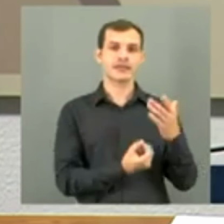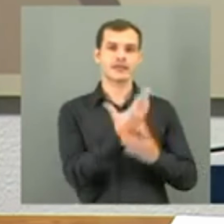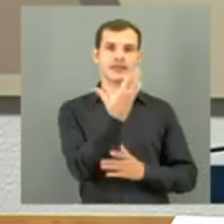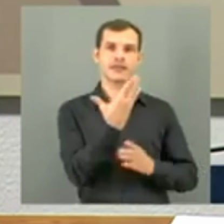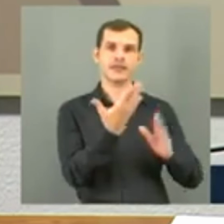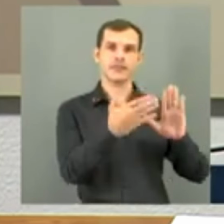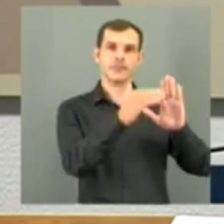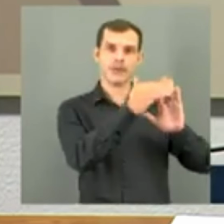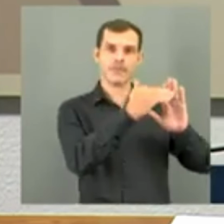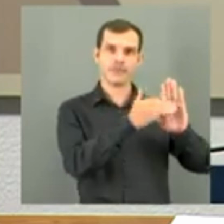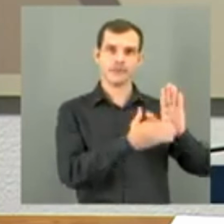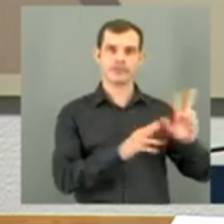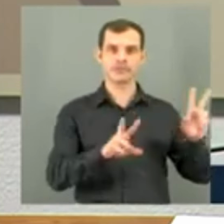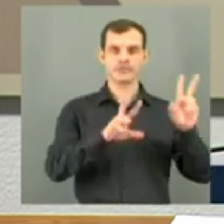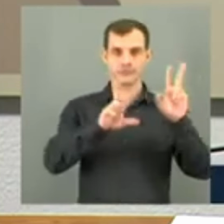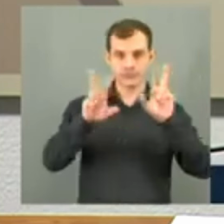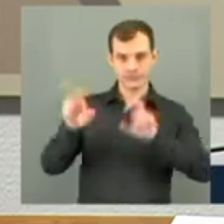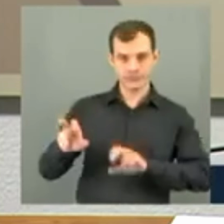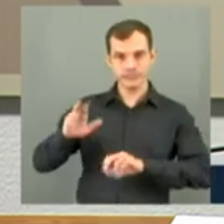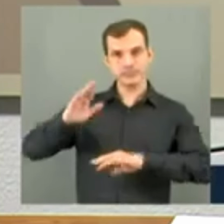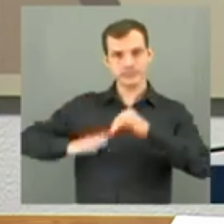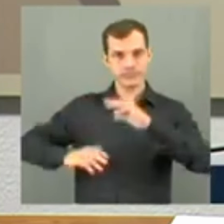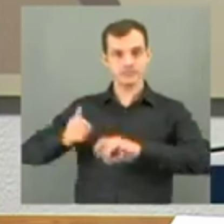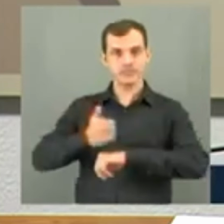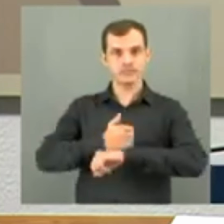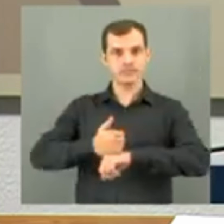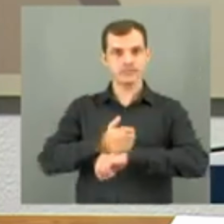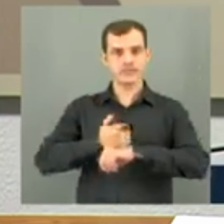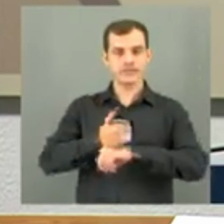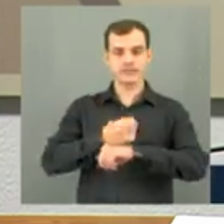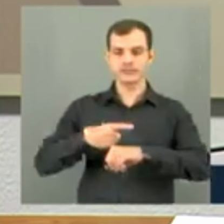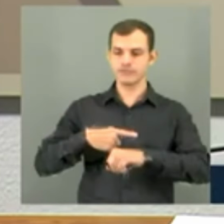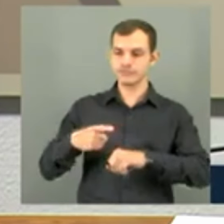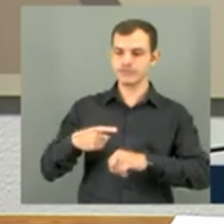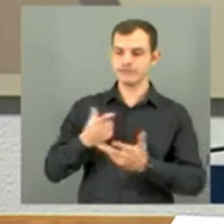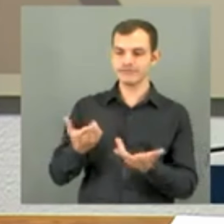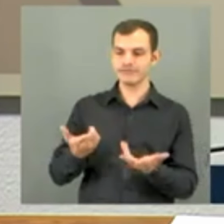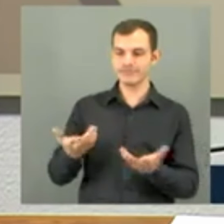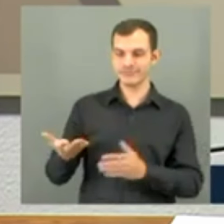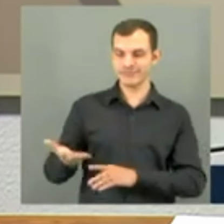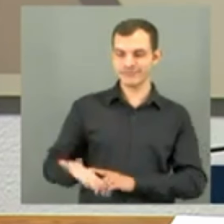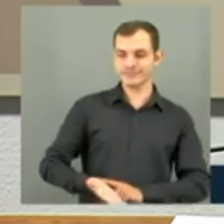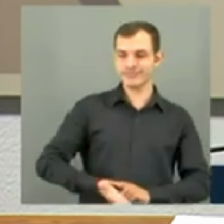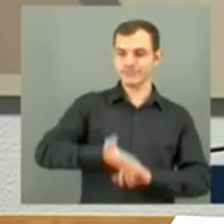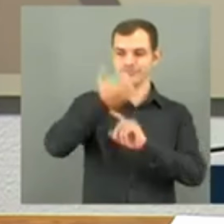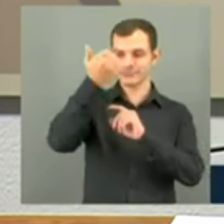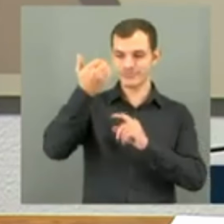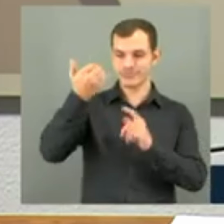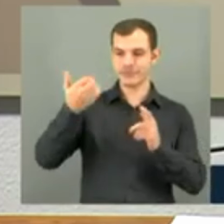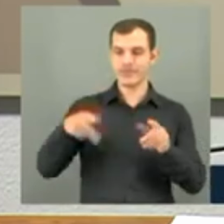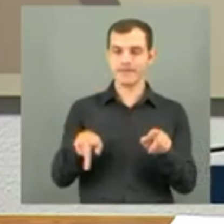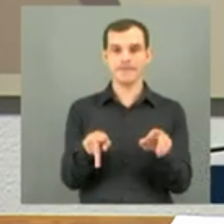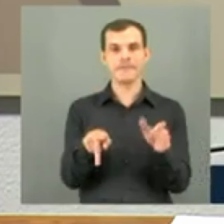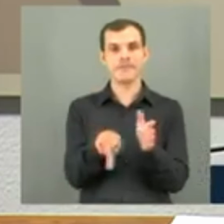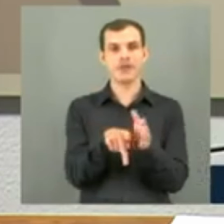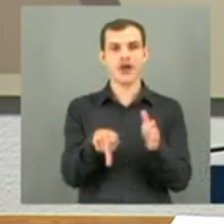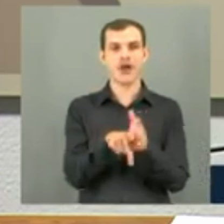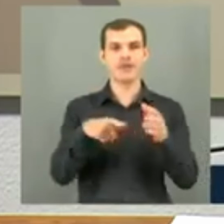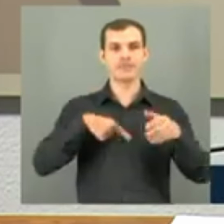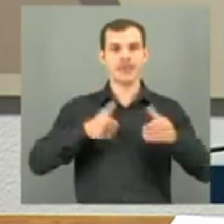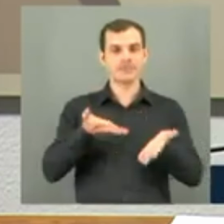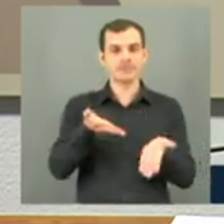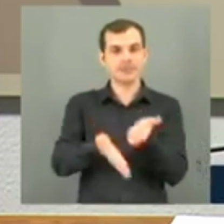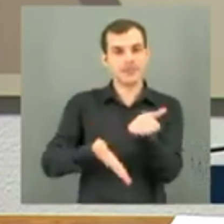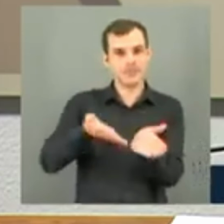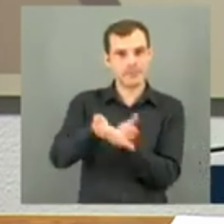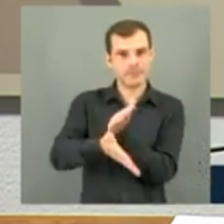de praticante avançado de Ayurveda, terapeuta Ayurveda e consultor de saúde Ayurveda. Eu